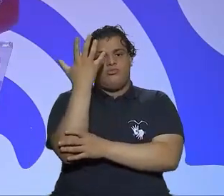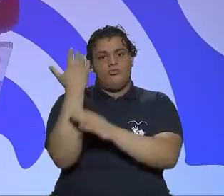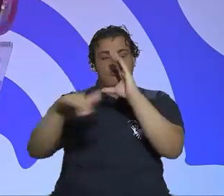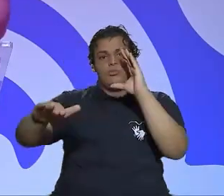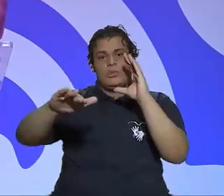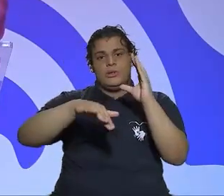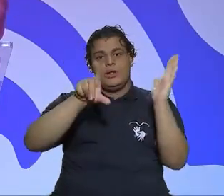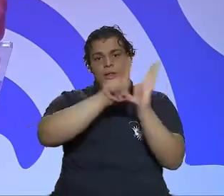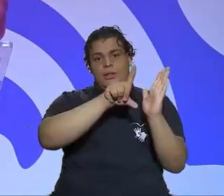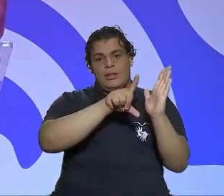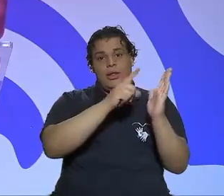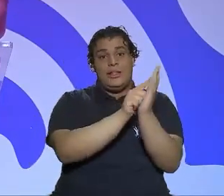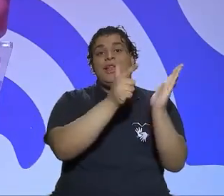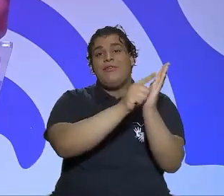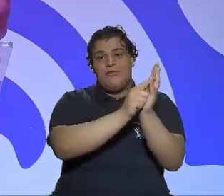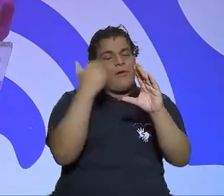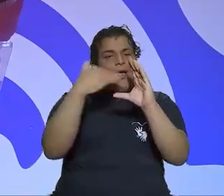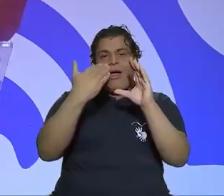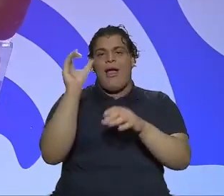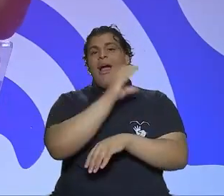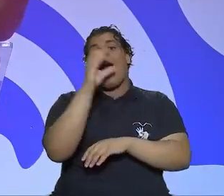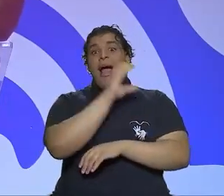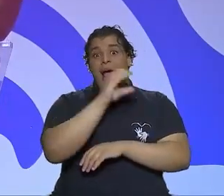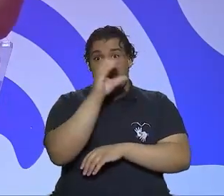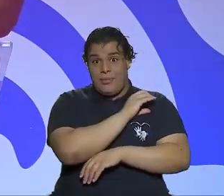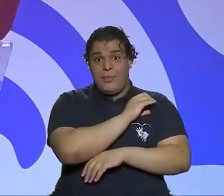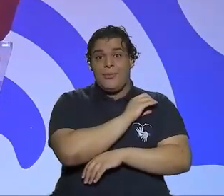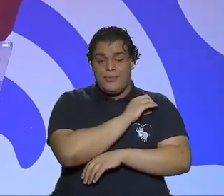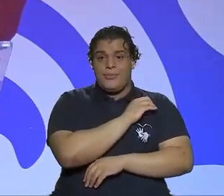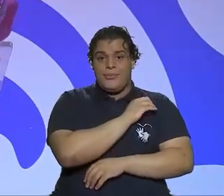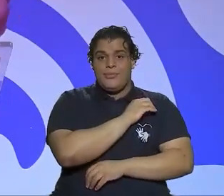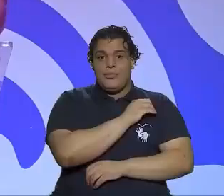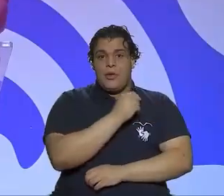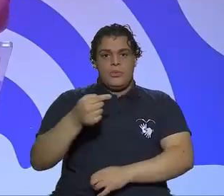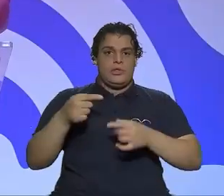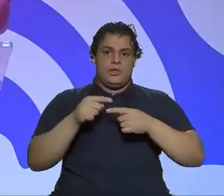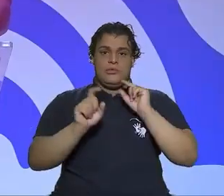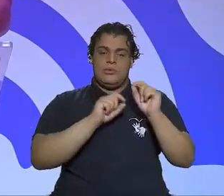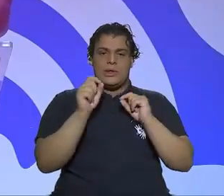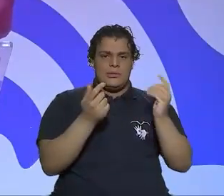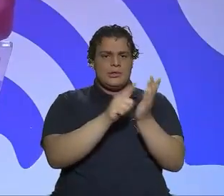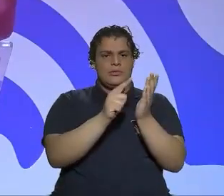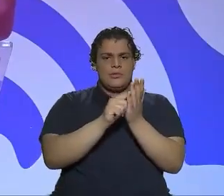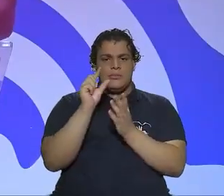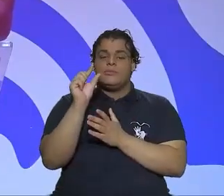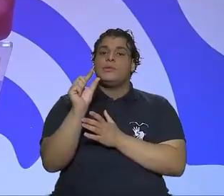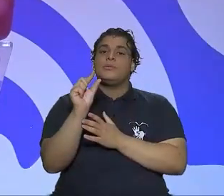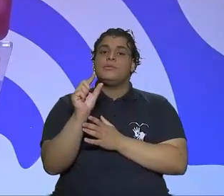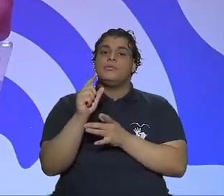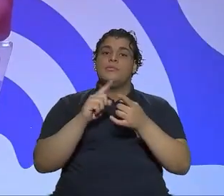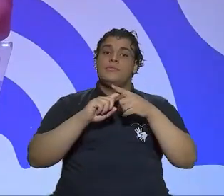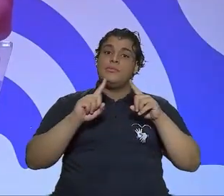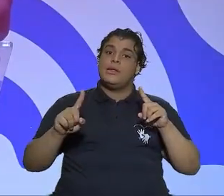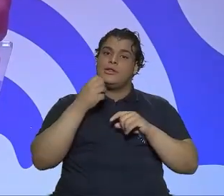são breves, o nome diz tudo, né? A ideia são livros curtos, mas que tenham